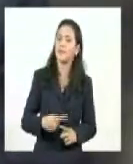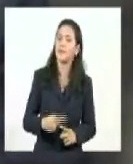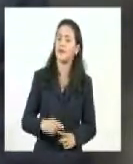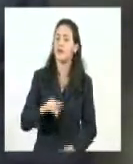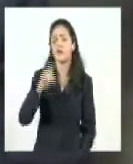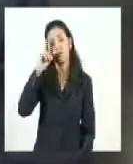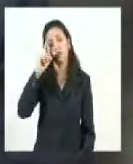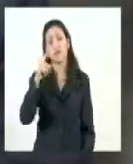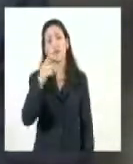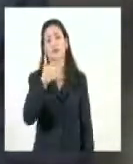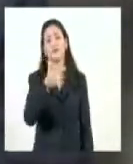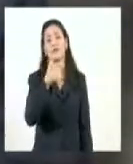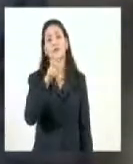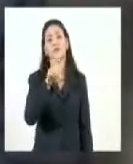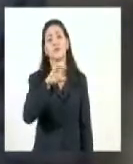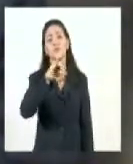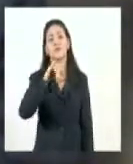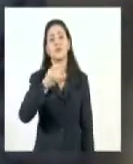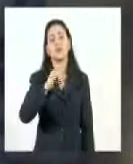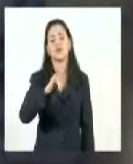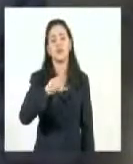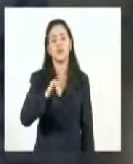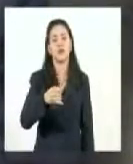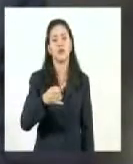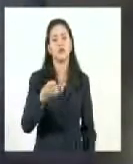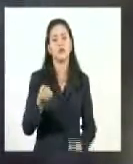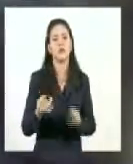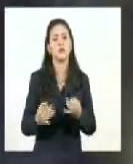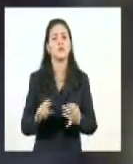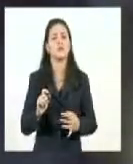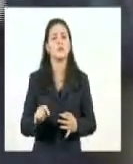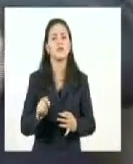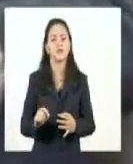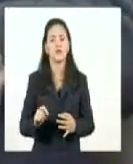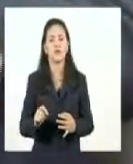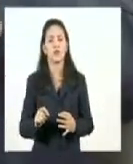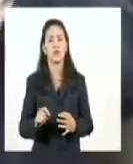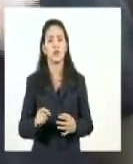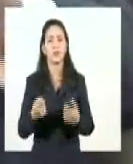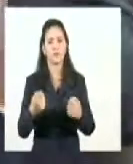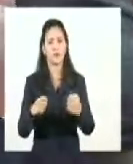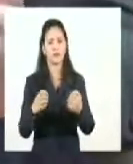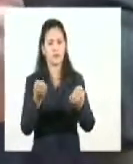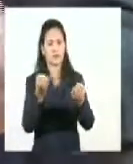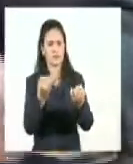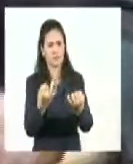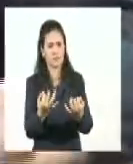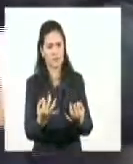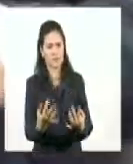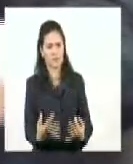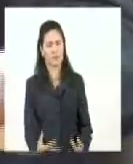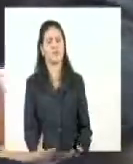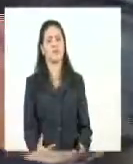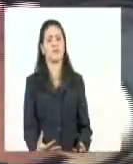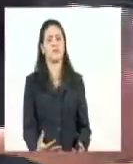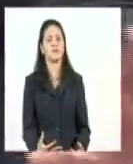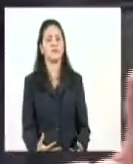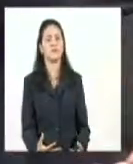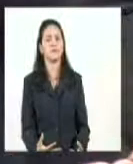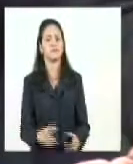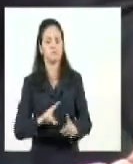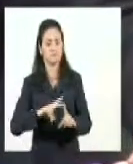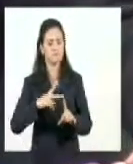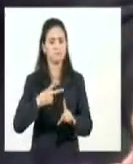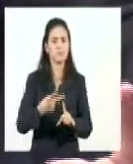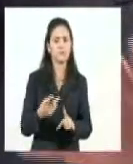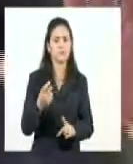janeiro, dizendo que para qualquer tipo de suplementação tem que ter uma exposição de motivos, ou seja, não teve nenhum. E para ele, como é